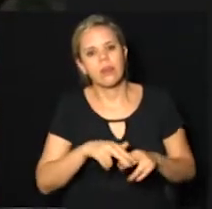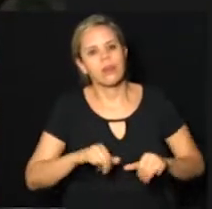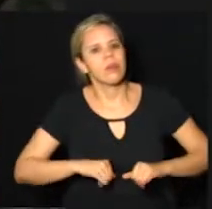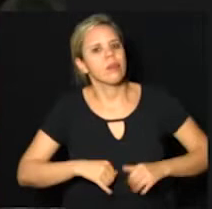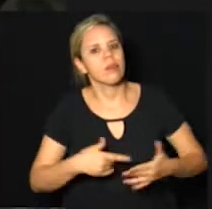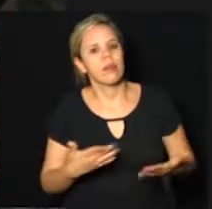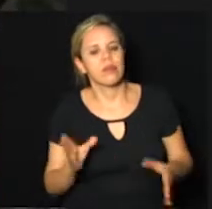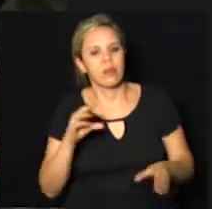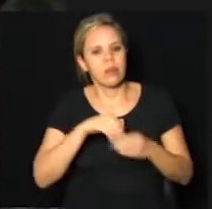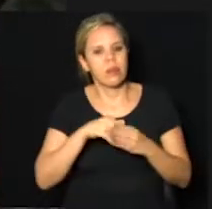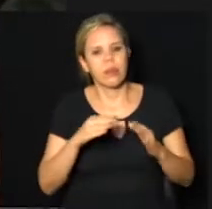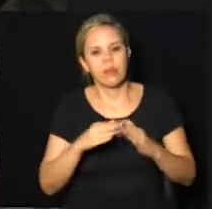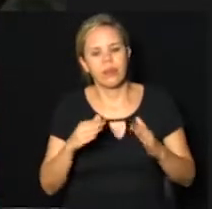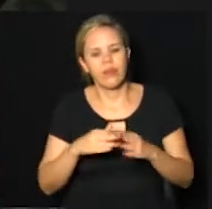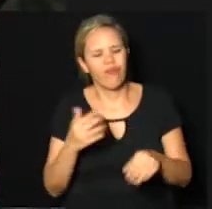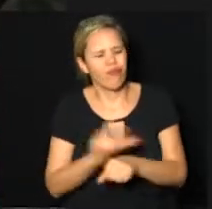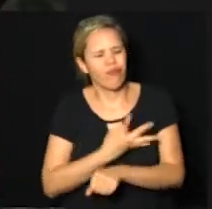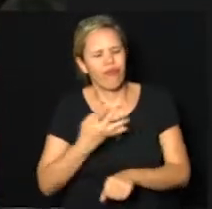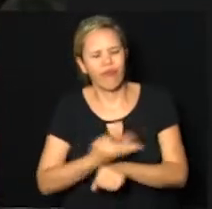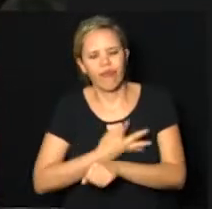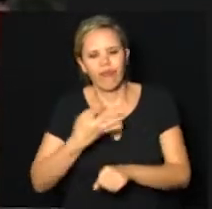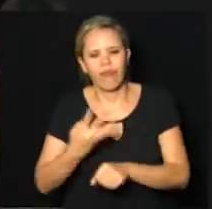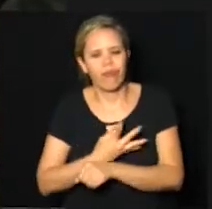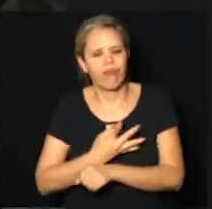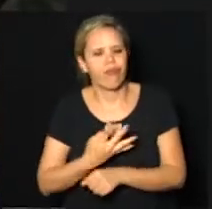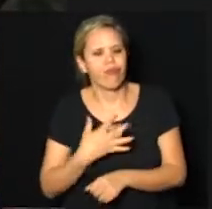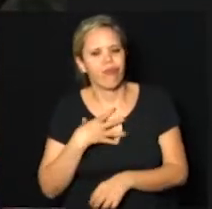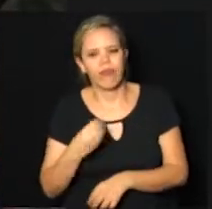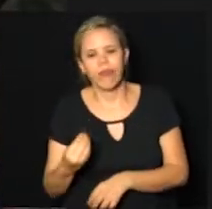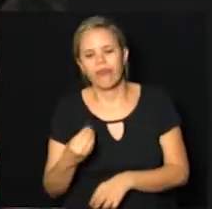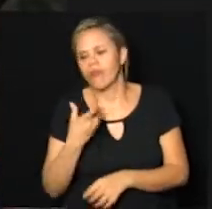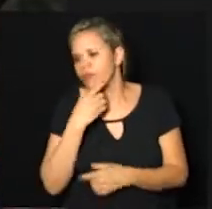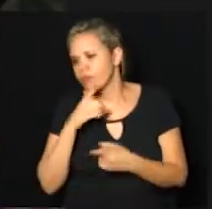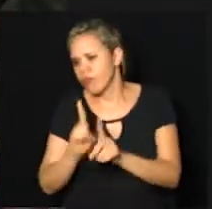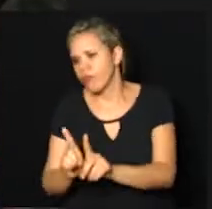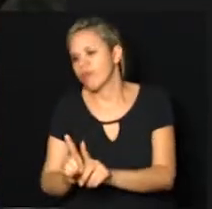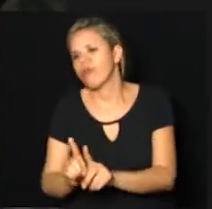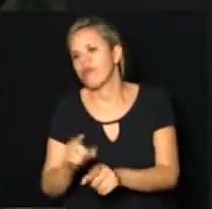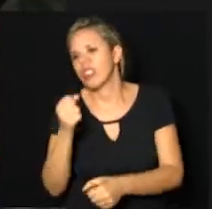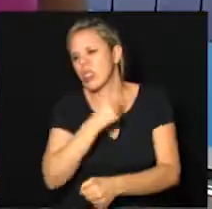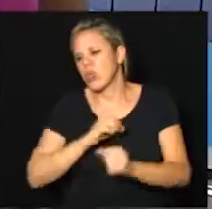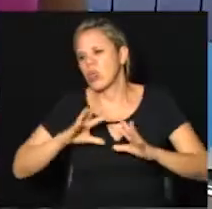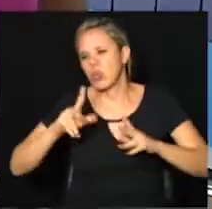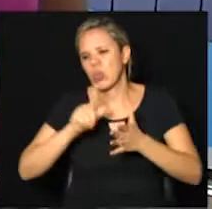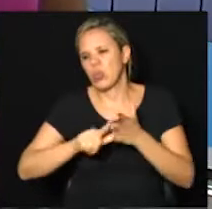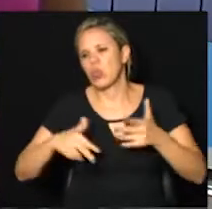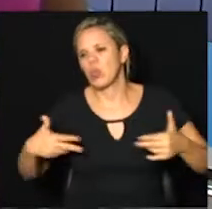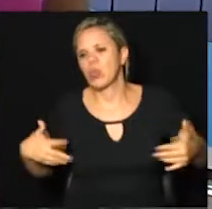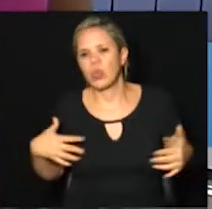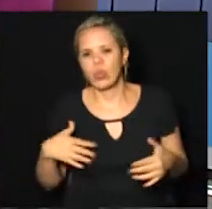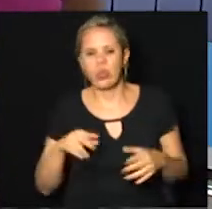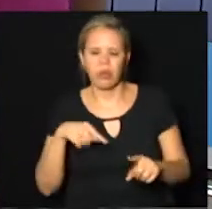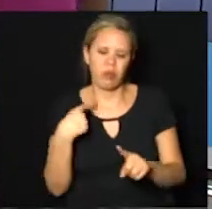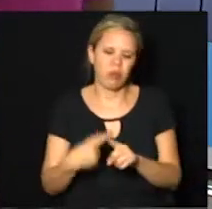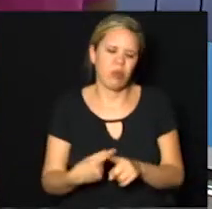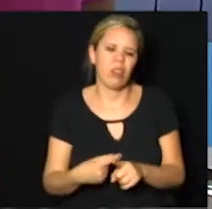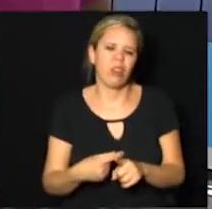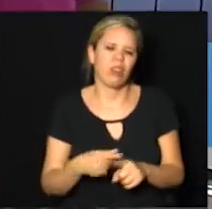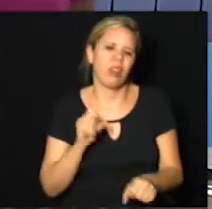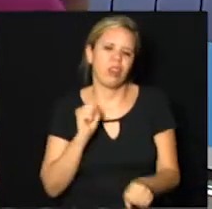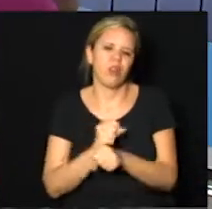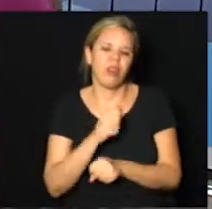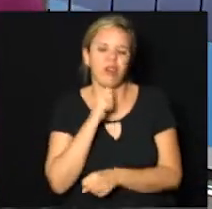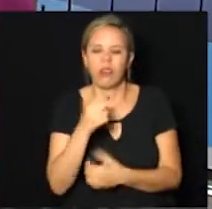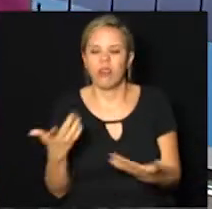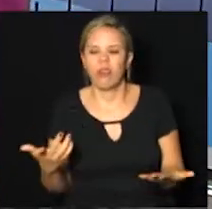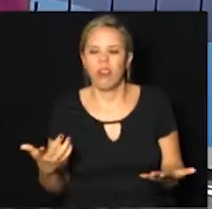em casa, né? Quem tem filho, com marido, tendo que fazer tudo e às vezes mais trabalhando. Mais a menopausa. Mais